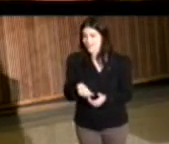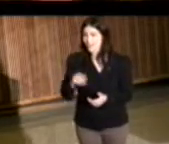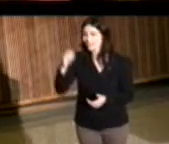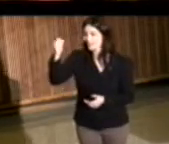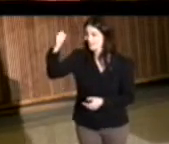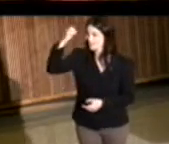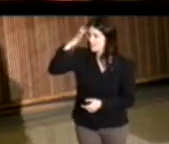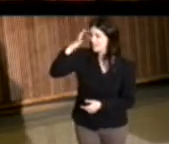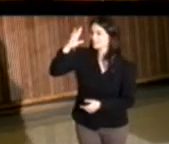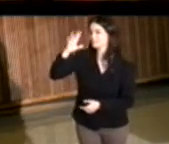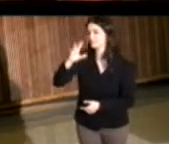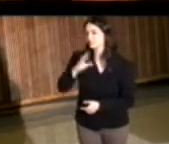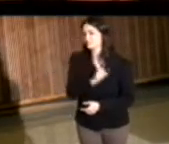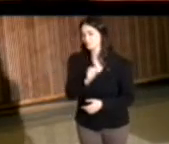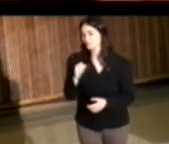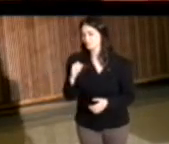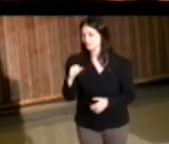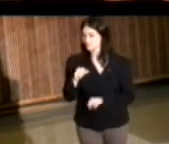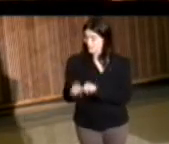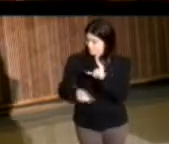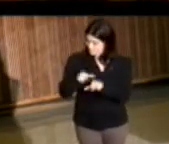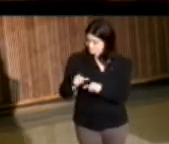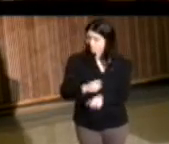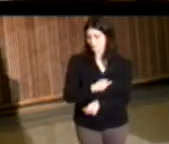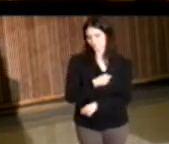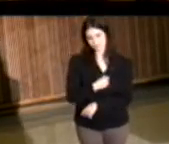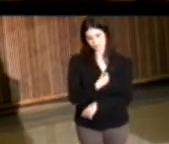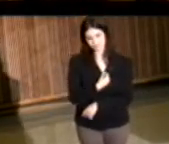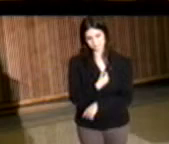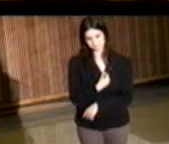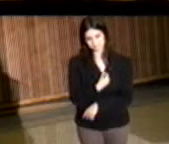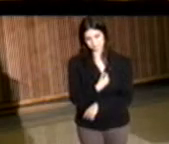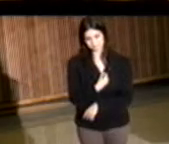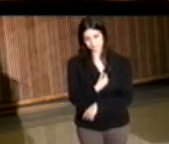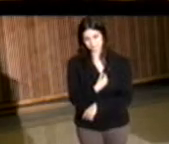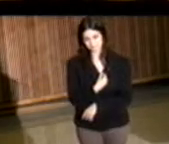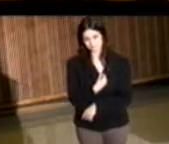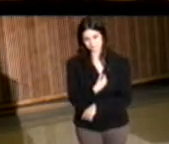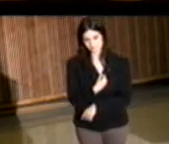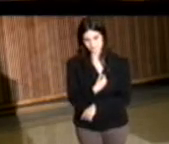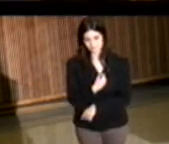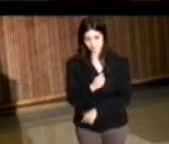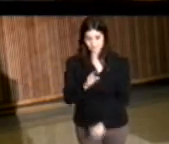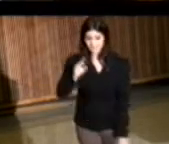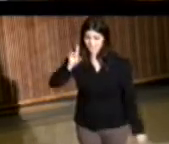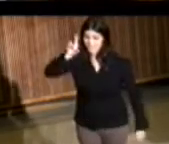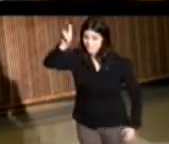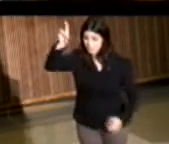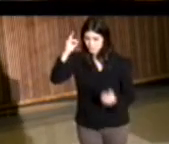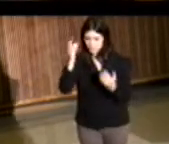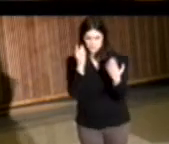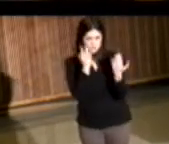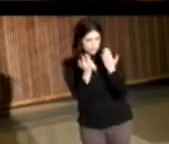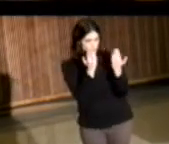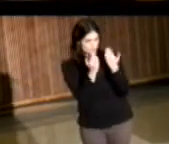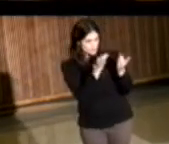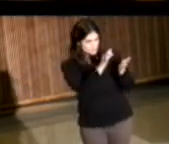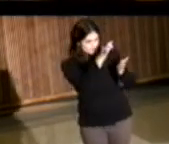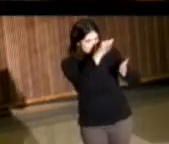salvadora e transformadora de Deus. O critério de Deus é